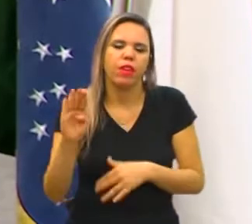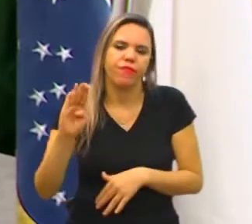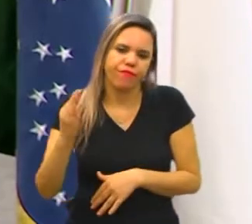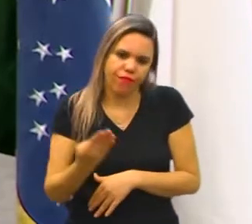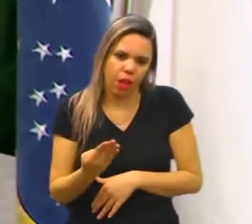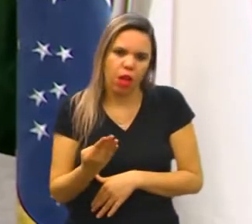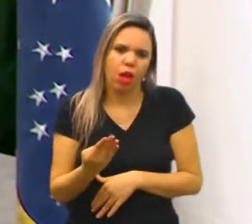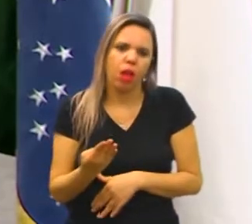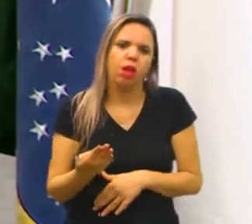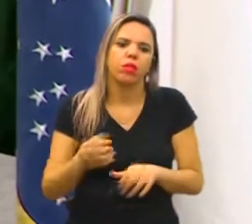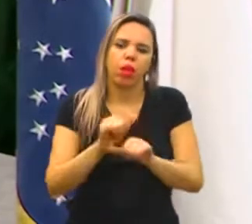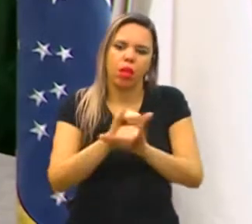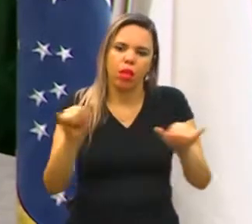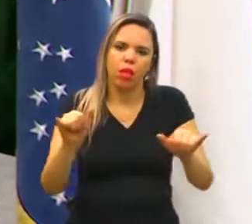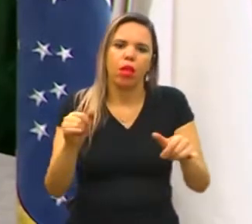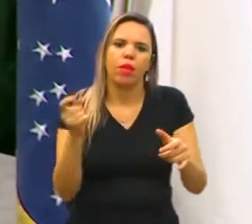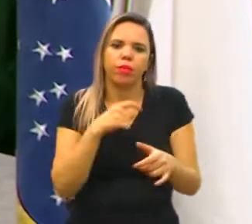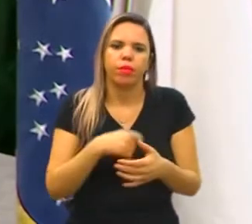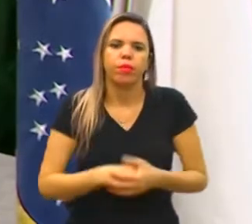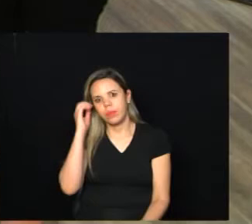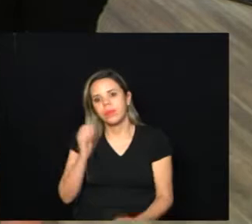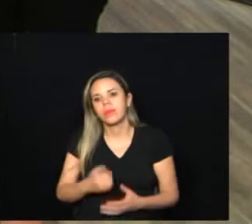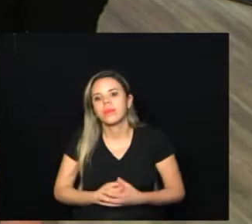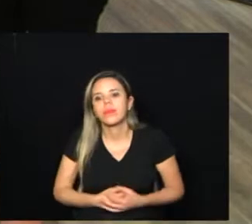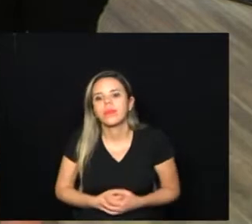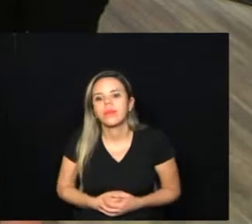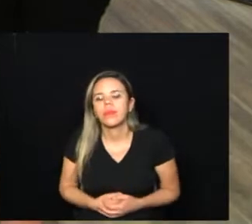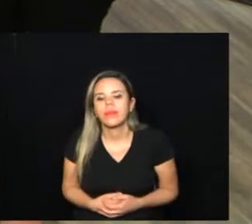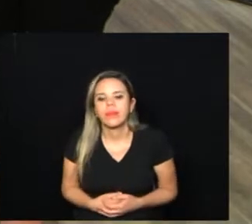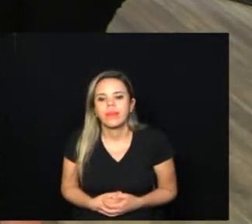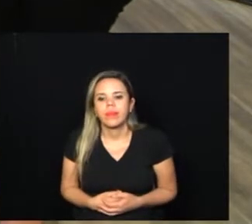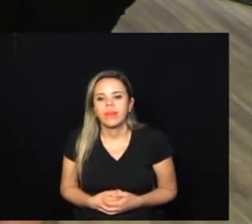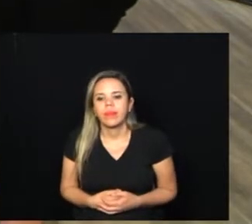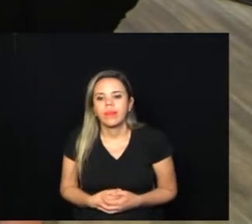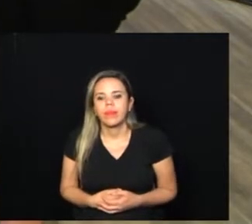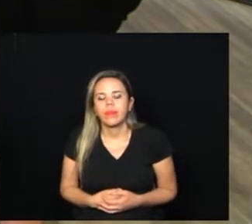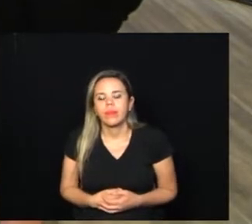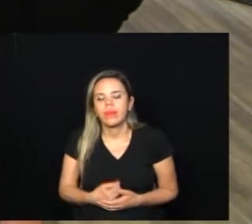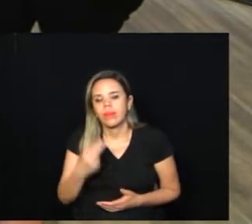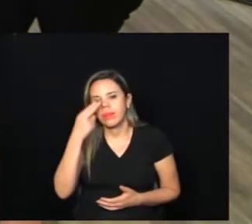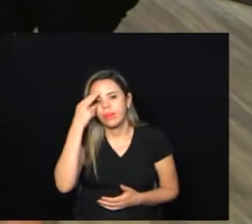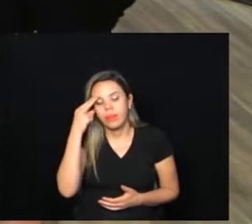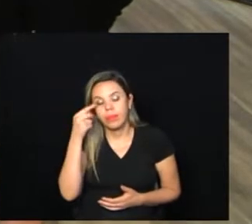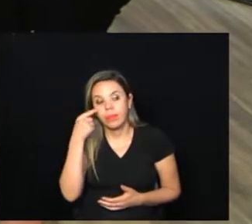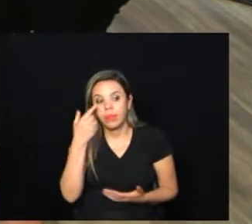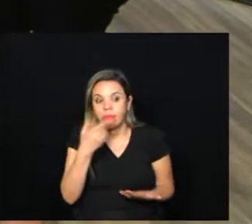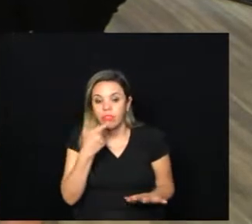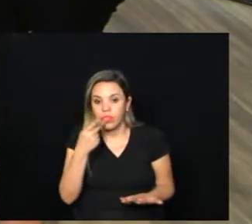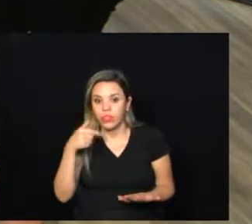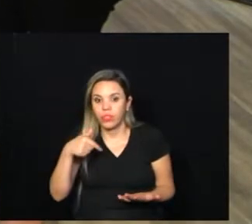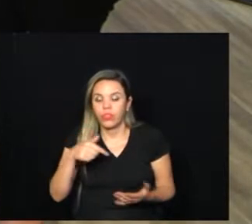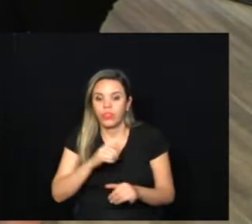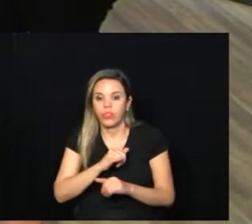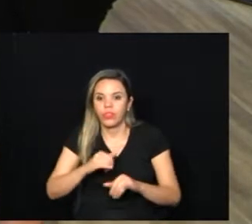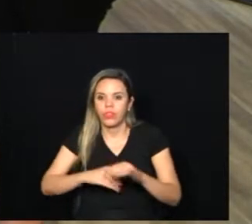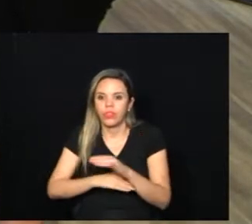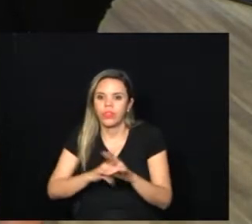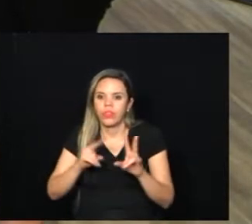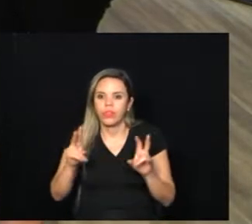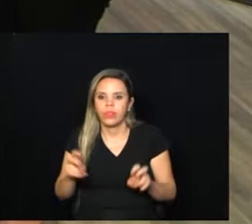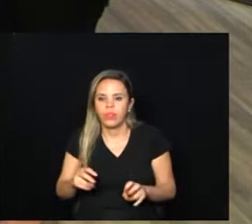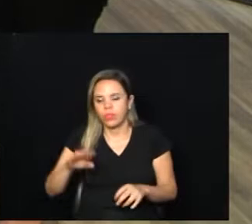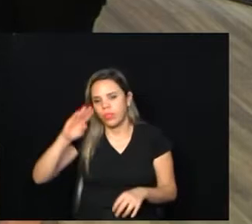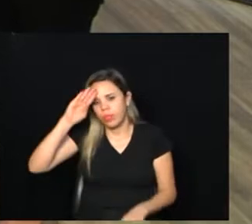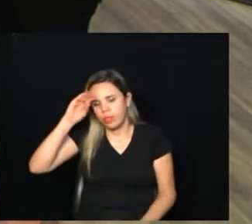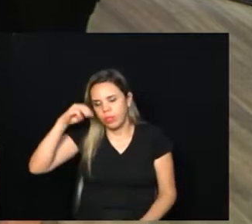propagando indiscriminadamente essas mensagens. E, Gabriel, a gente falou no Notícias da Metrópole sobre a questão da